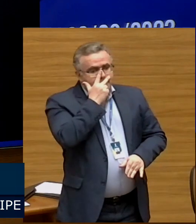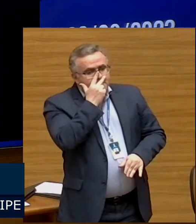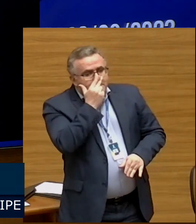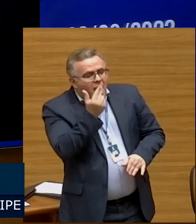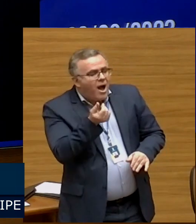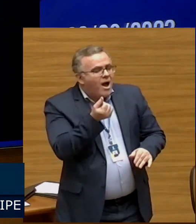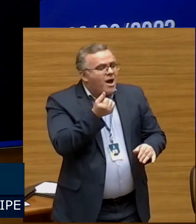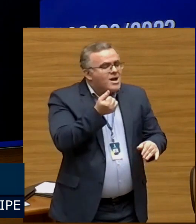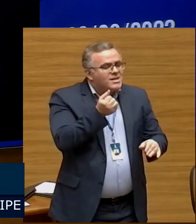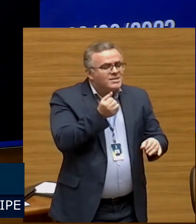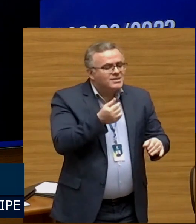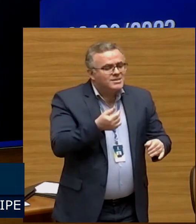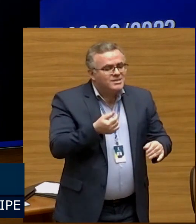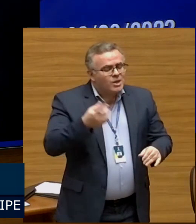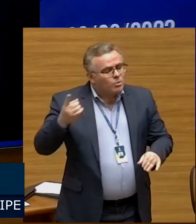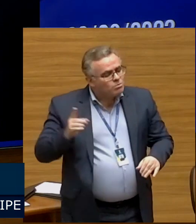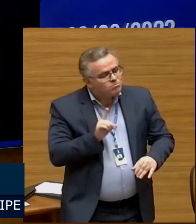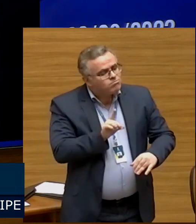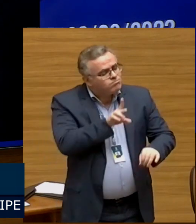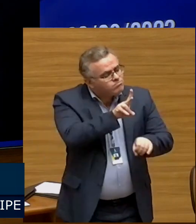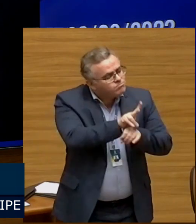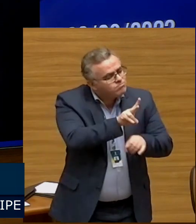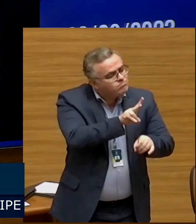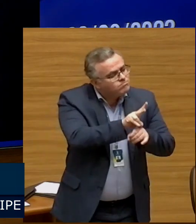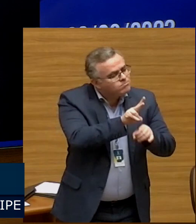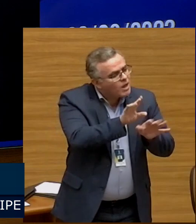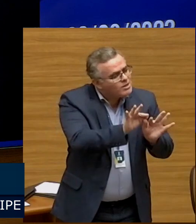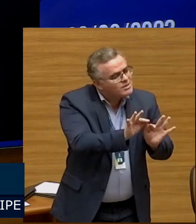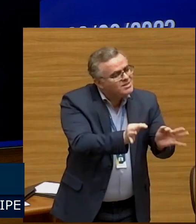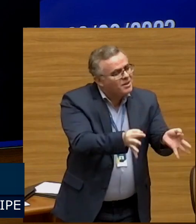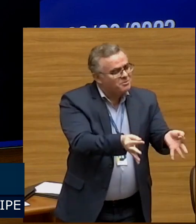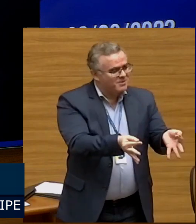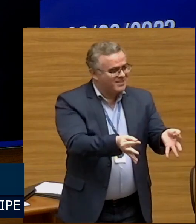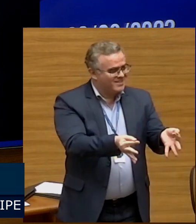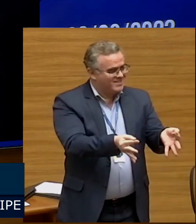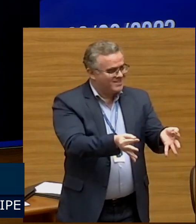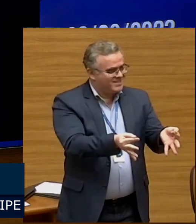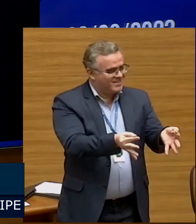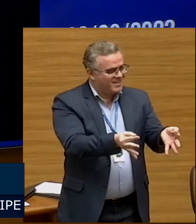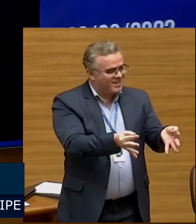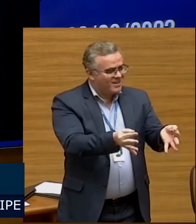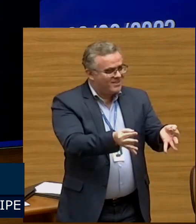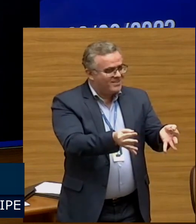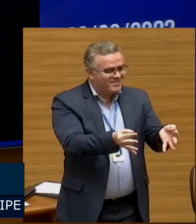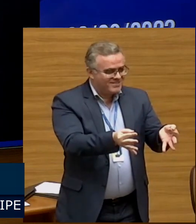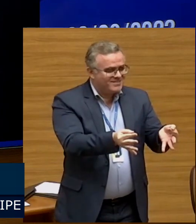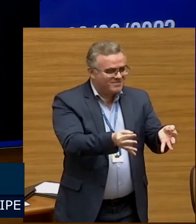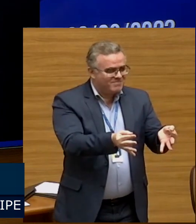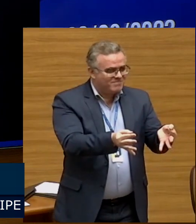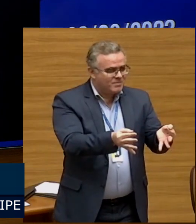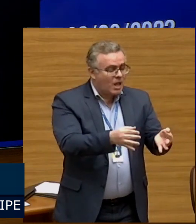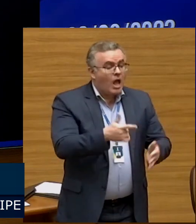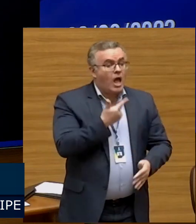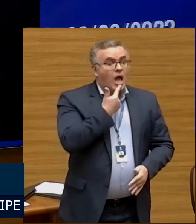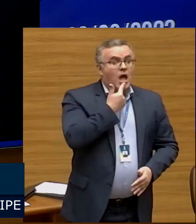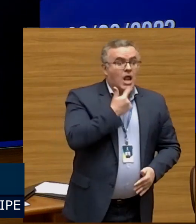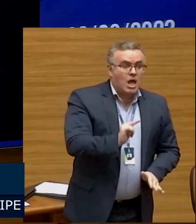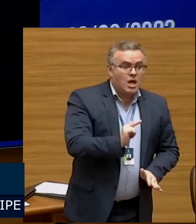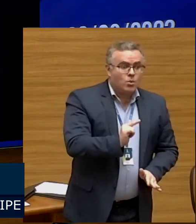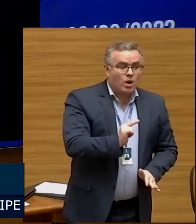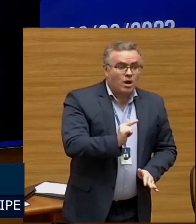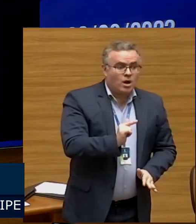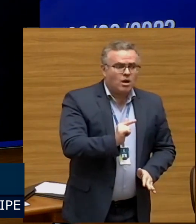atendimento pela metade. É uma língua? Não tem como negar. Mas espera aí, não é a segunda,